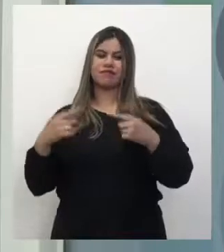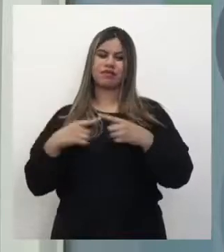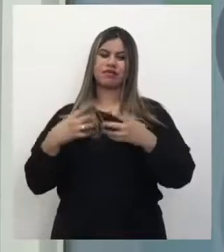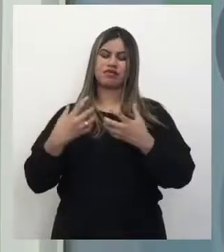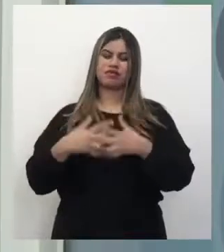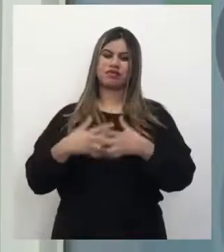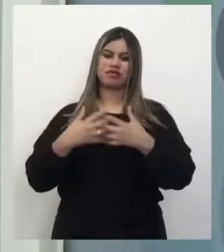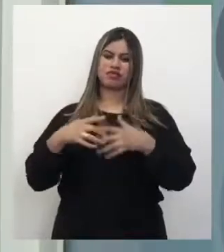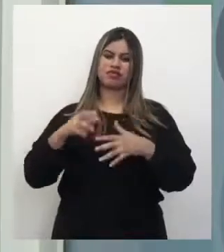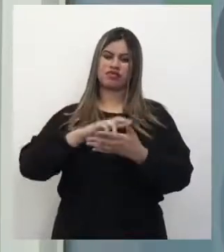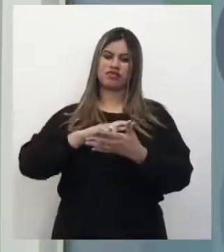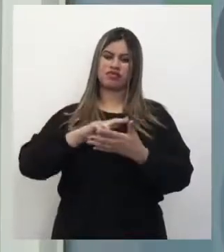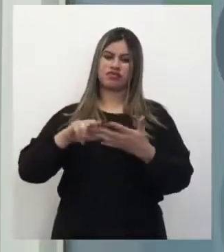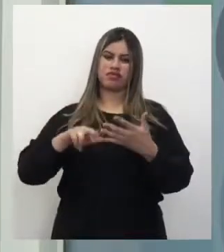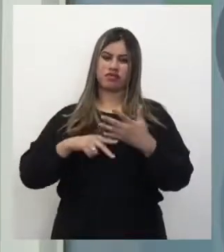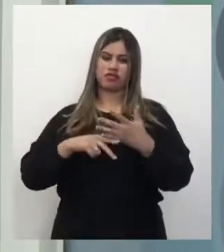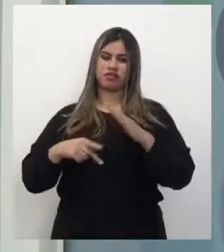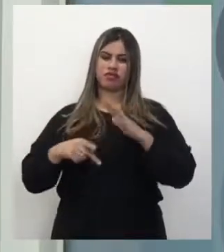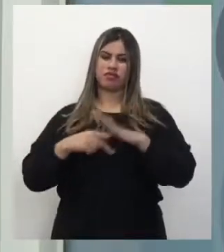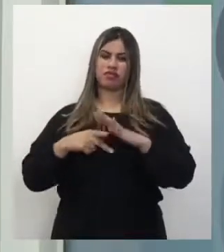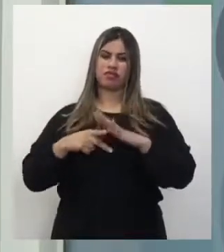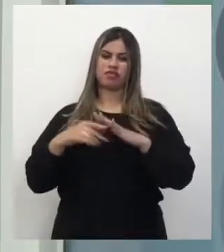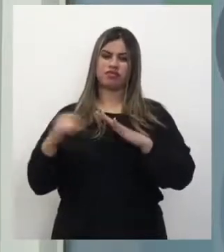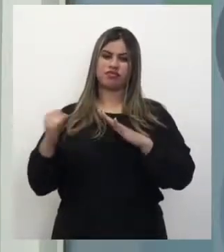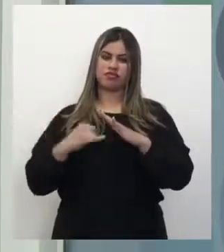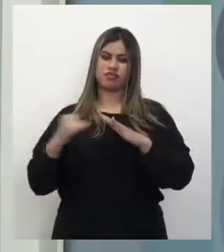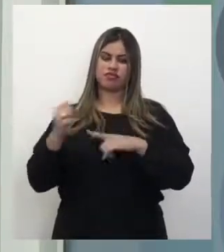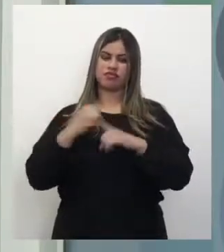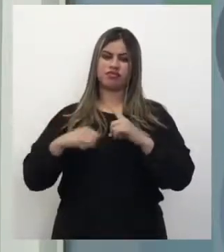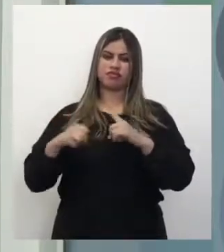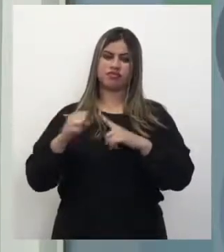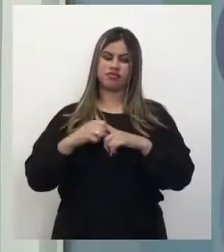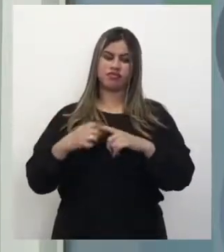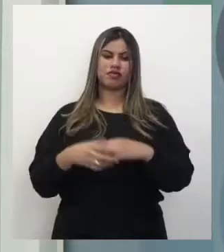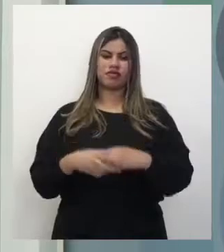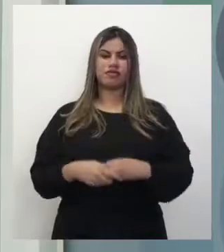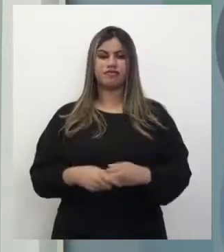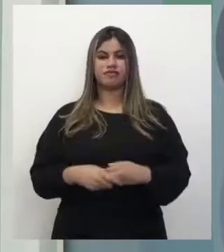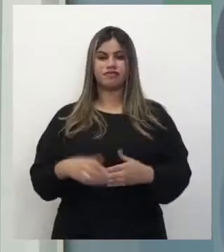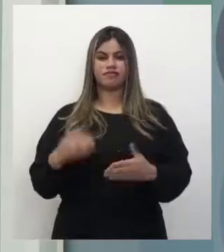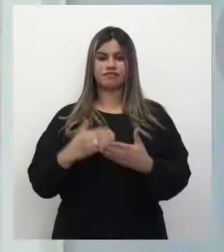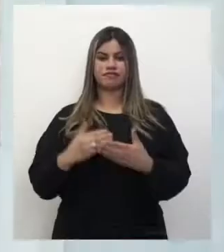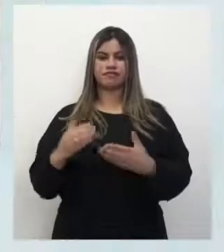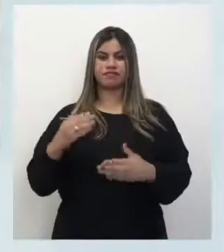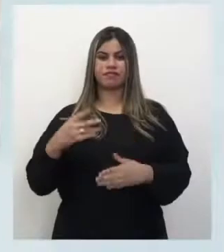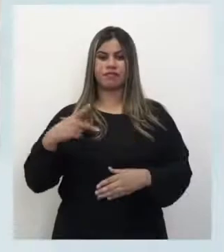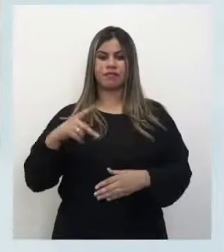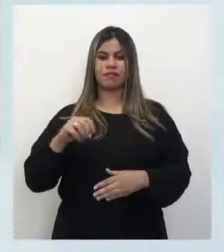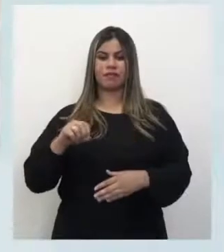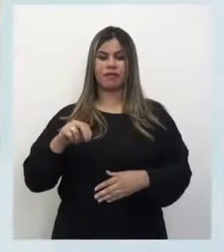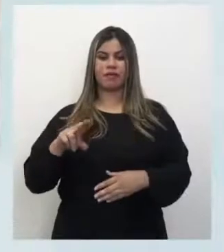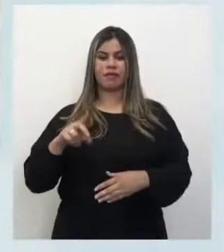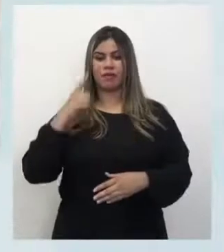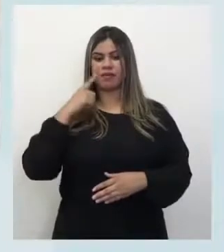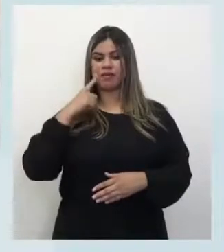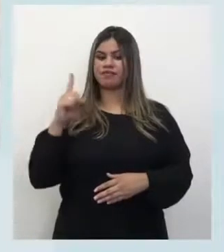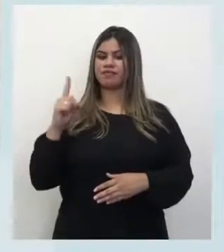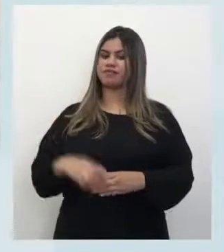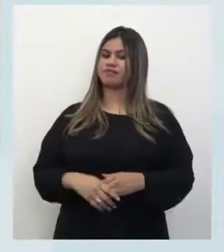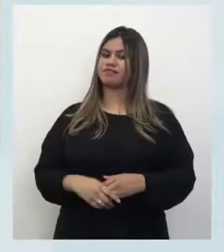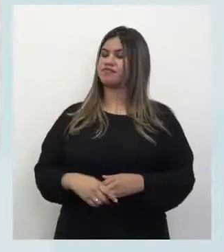mecanismos utilizados aí pelas instituições sociais. Começando então pelo Paul Ricoeur, gente, ele é um pensador nascido na